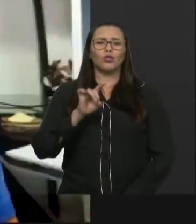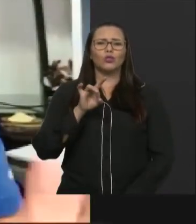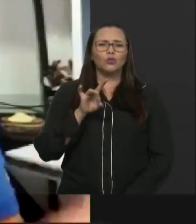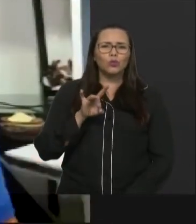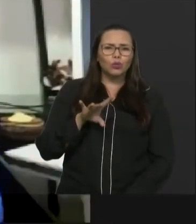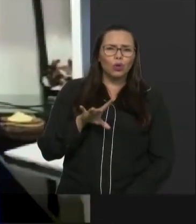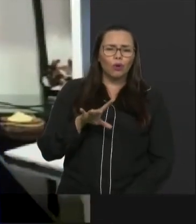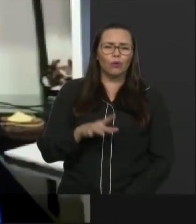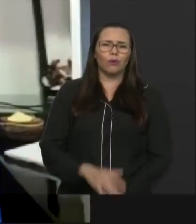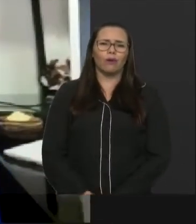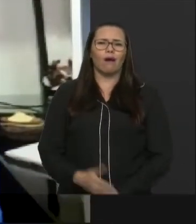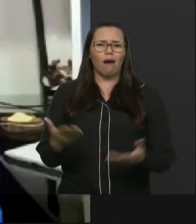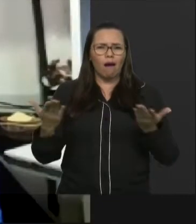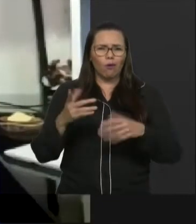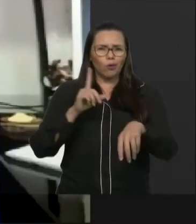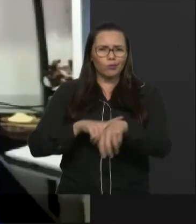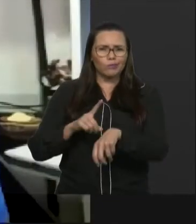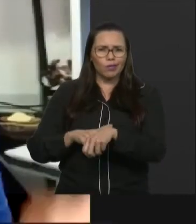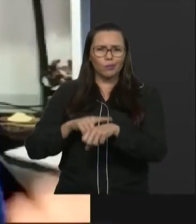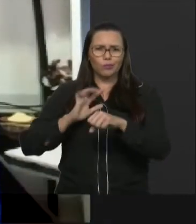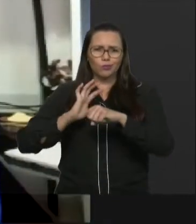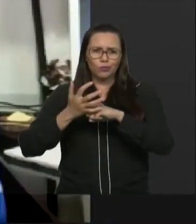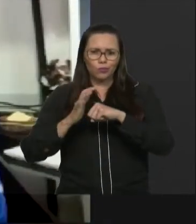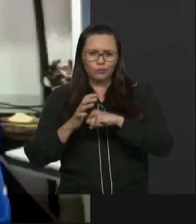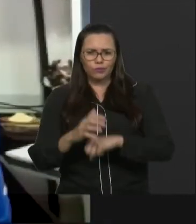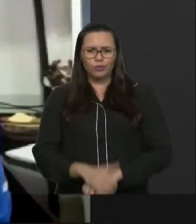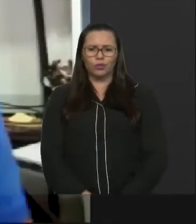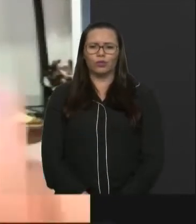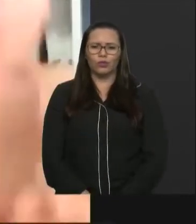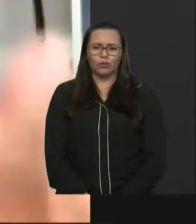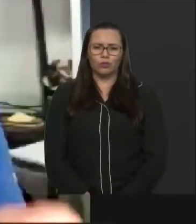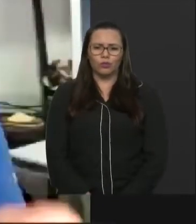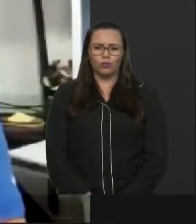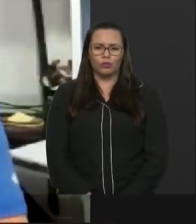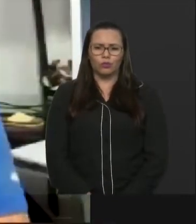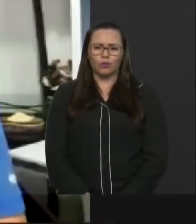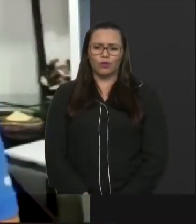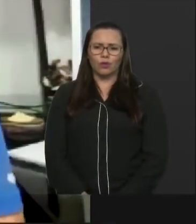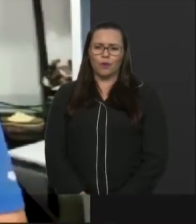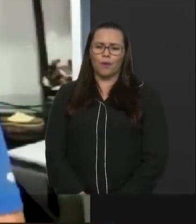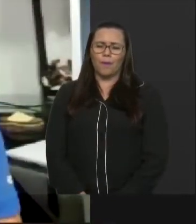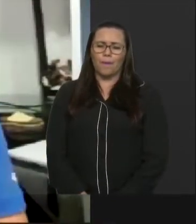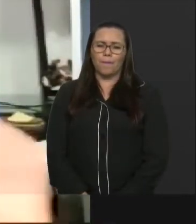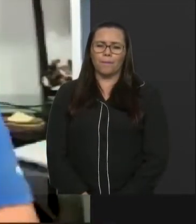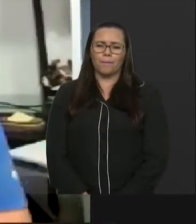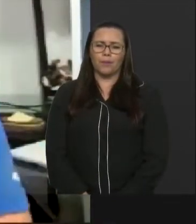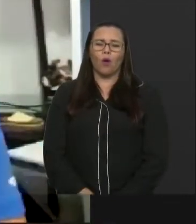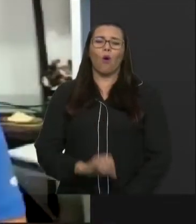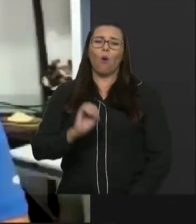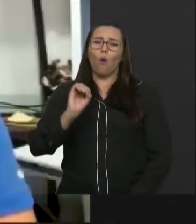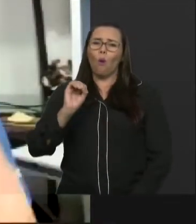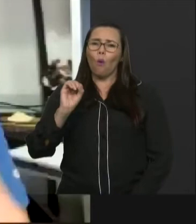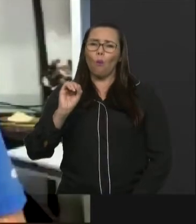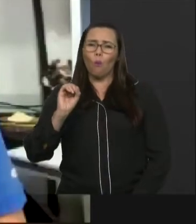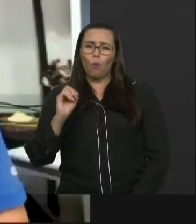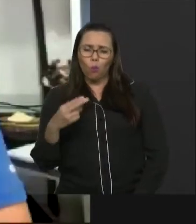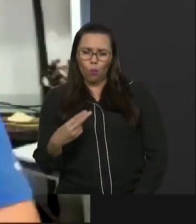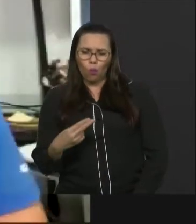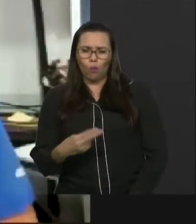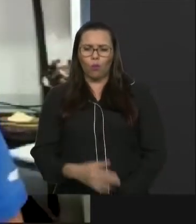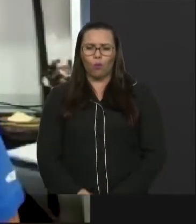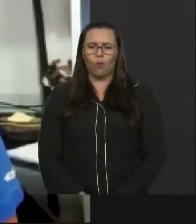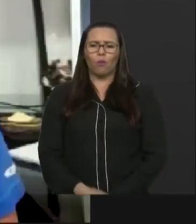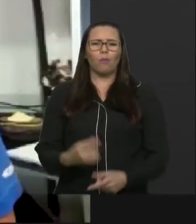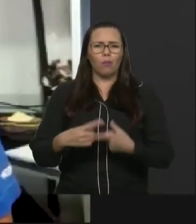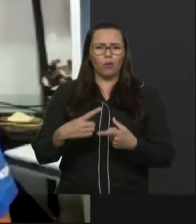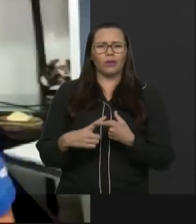se isso não teria nada a ver com o meu projeto inicial. O regimento é bem claro que esse projeto é de natureza similar. Isso ainda não